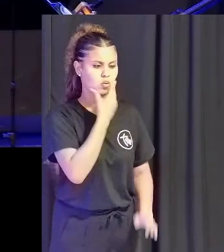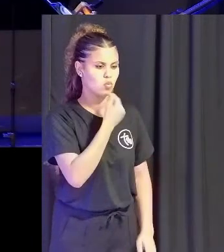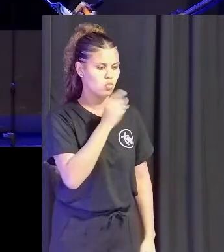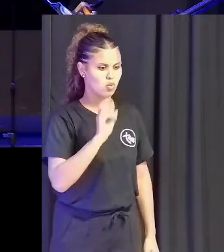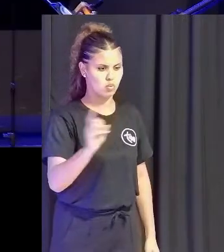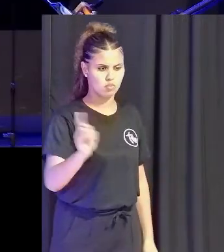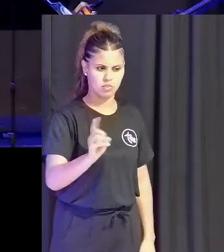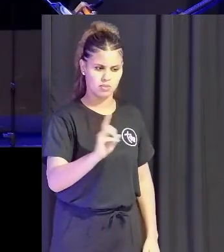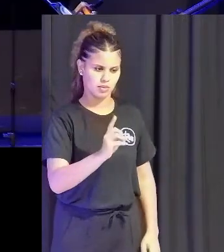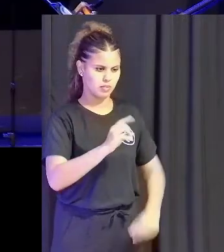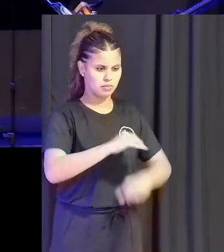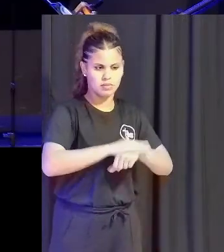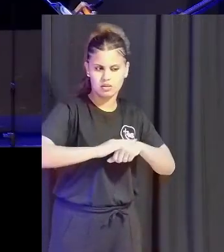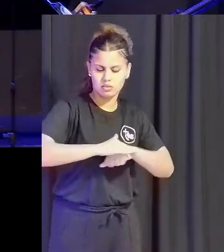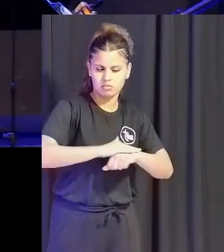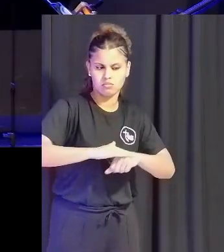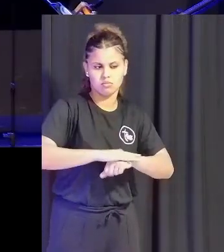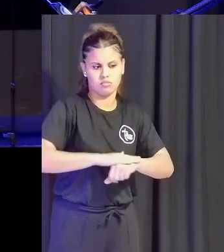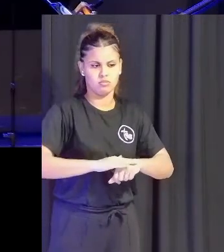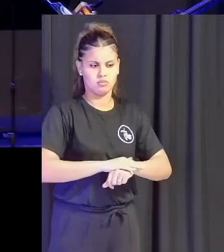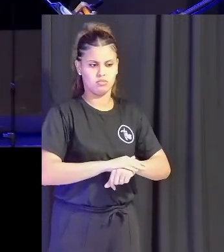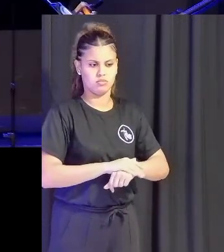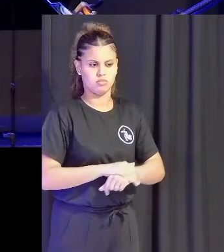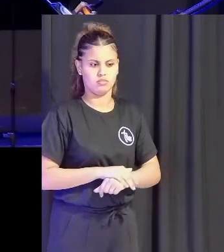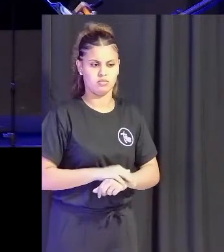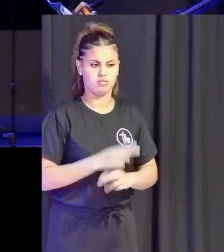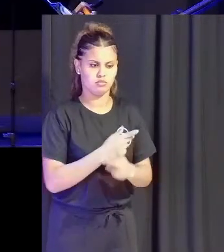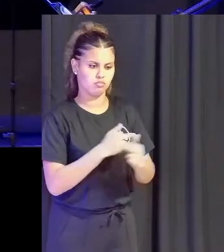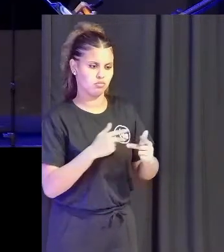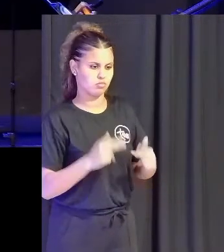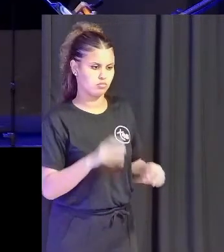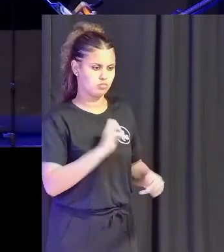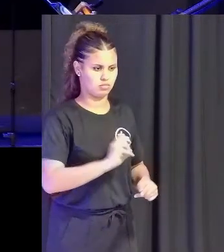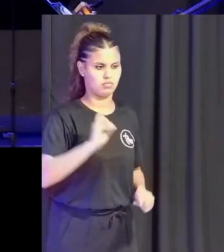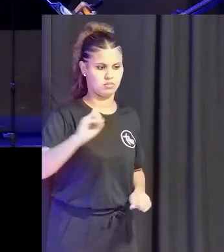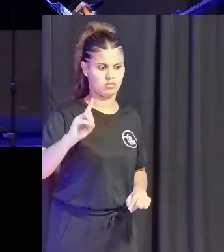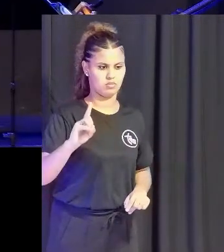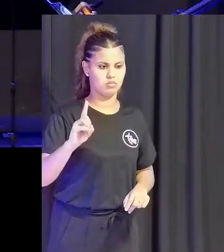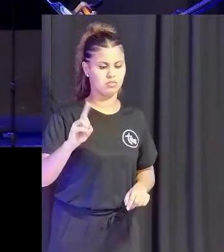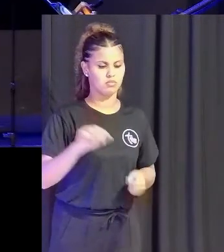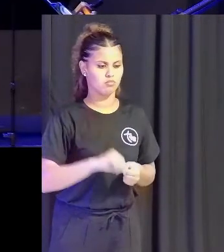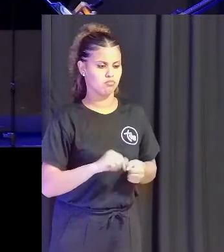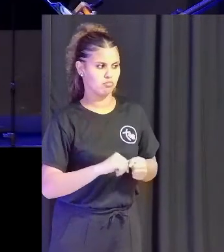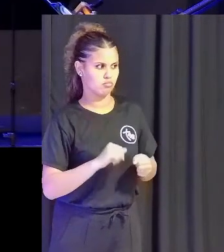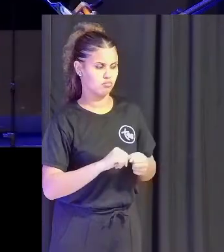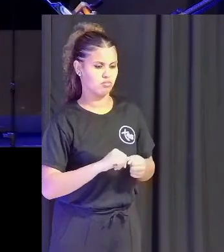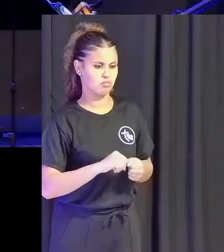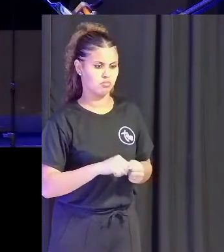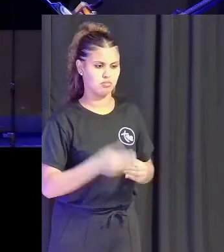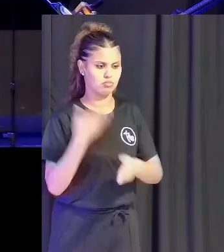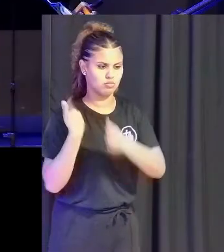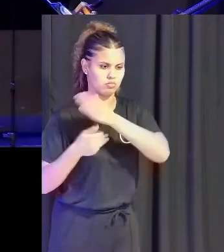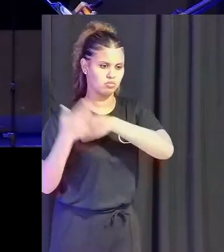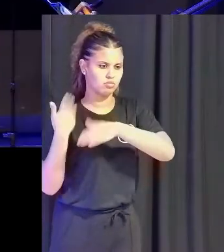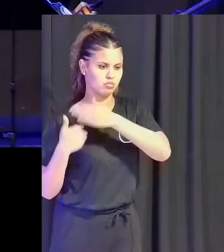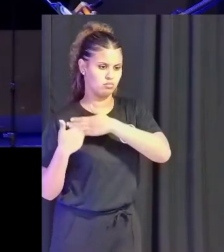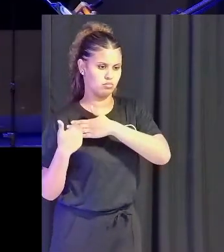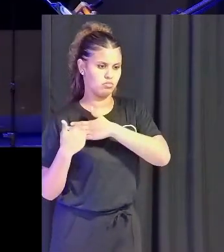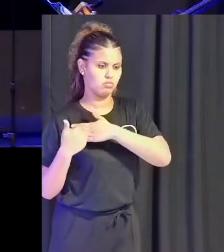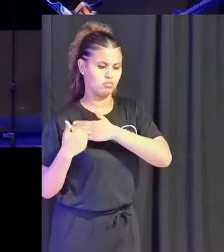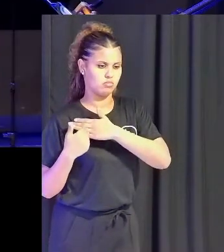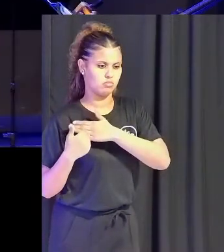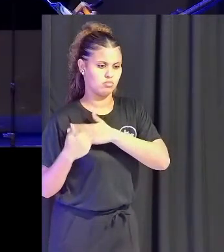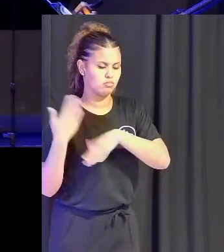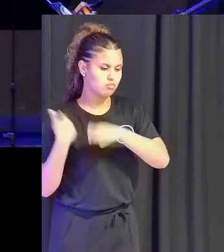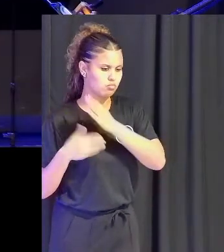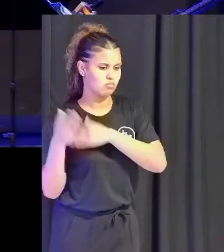ele. E eu achei um pouco estranho a fala dele. Tudo que ele estava falando era do passado. Do passado, do